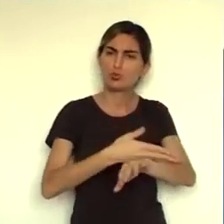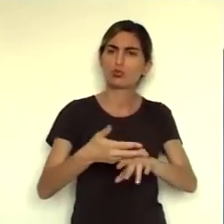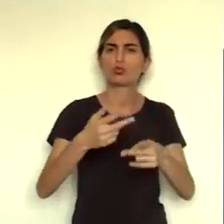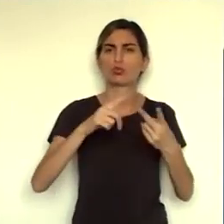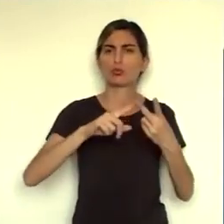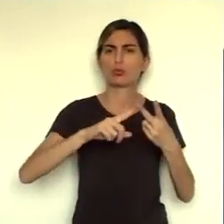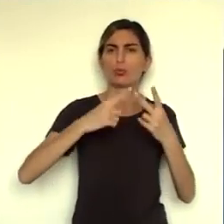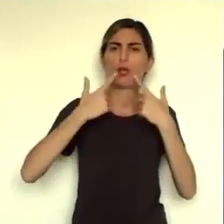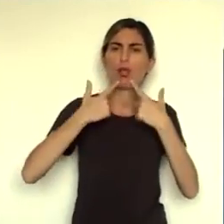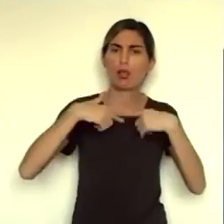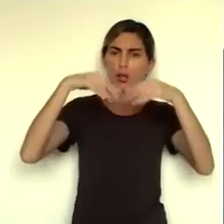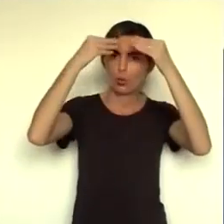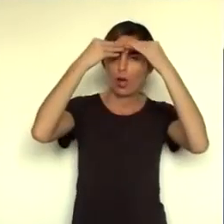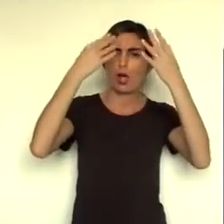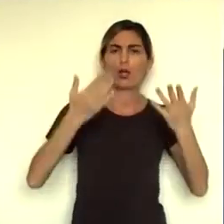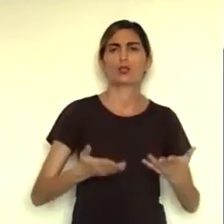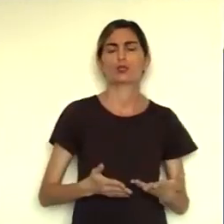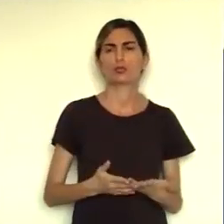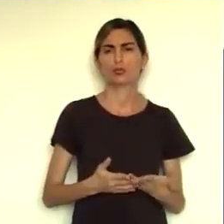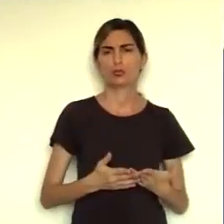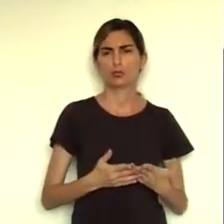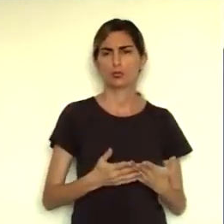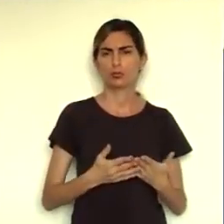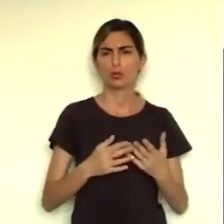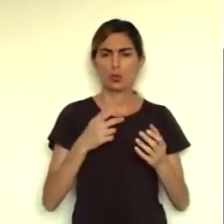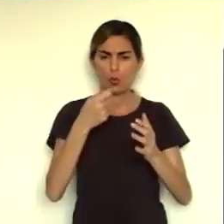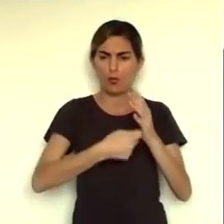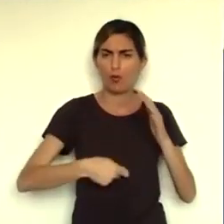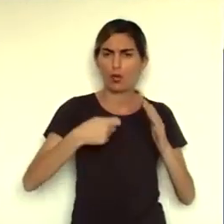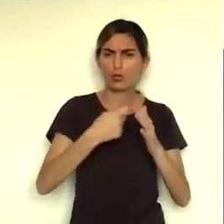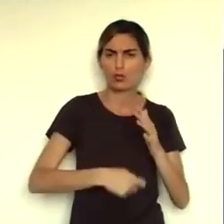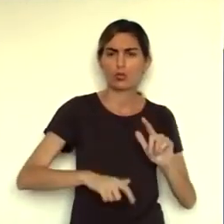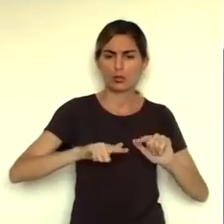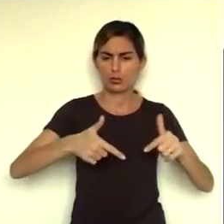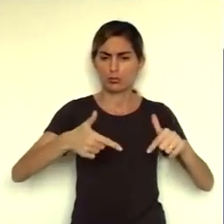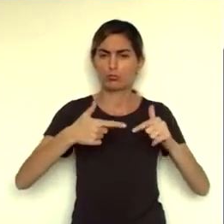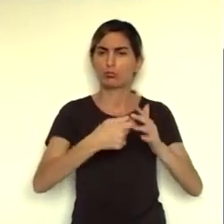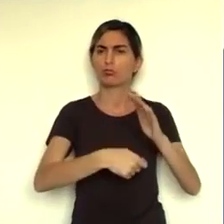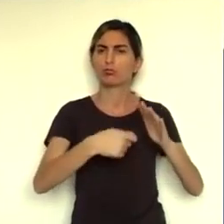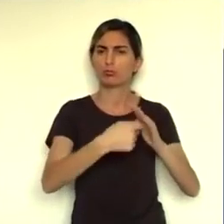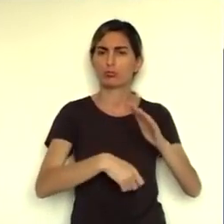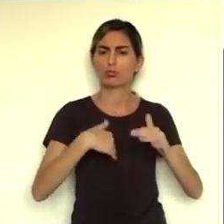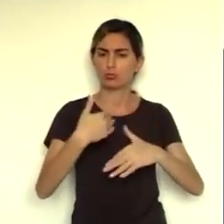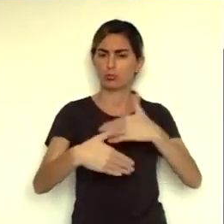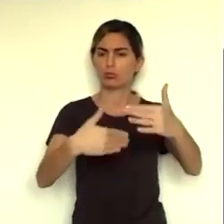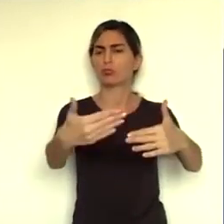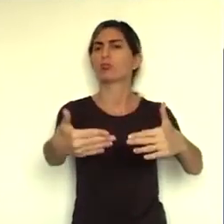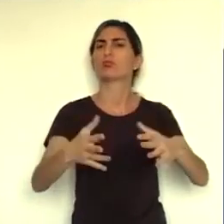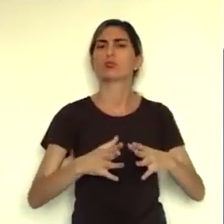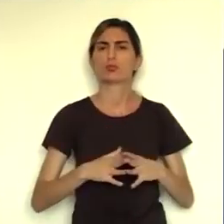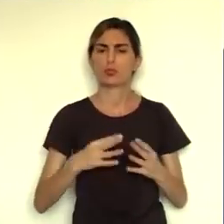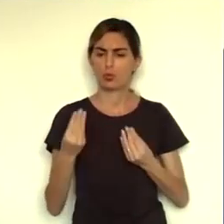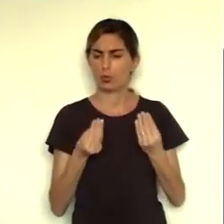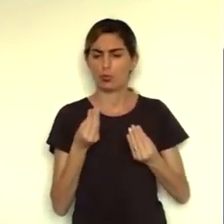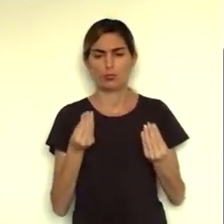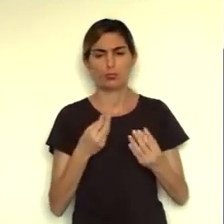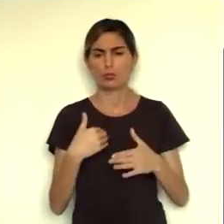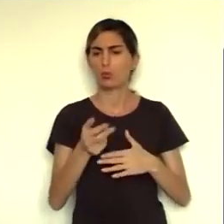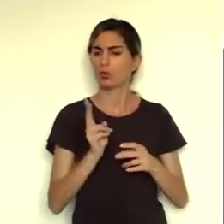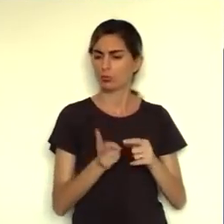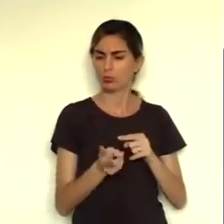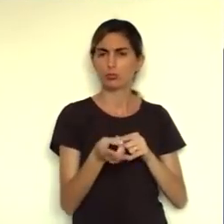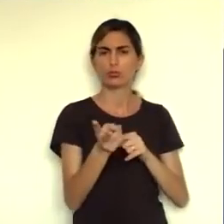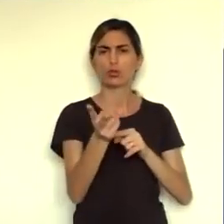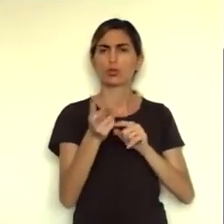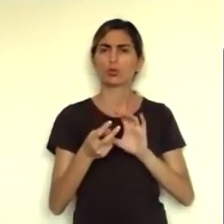os seus costumes, as suas linguagens, como formas de resistência, como formas que estão presentes ao longo de todo esse tempo e